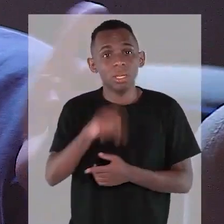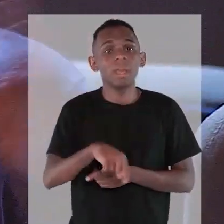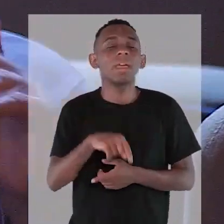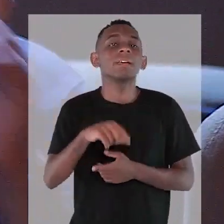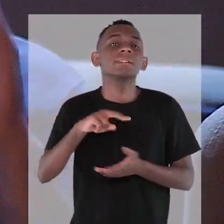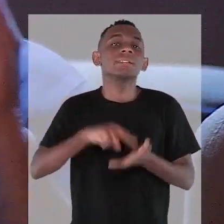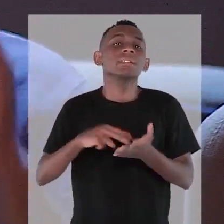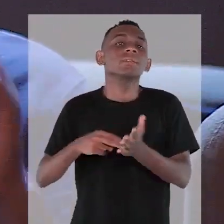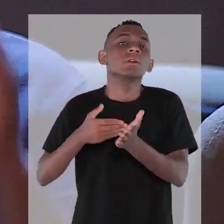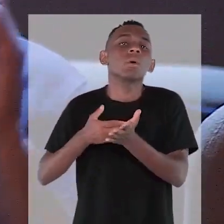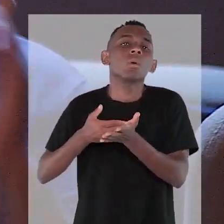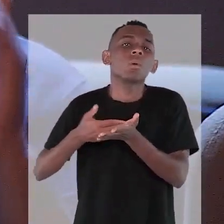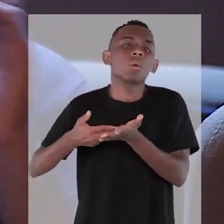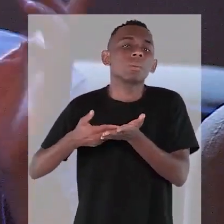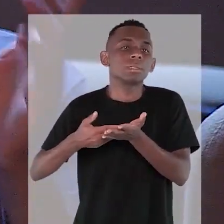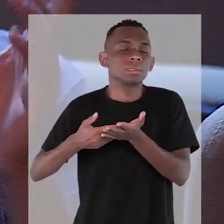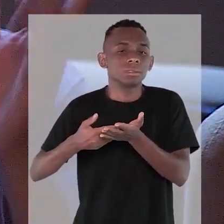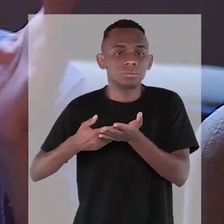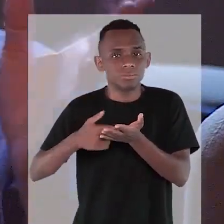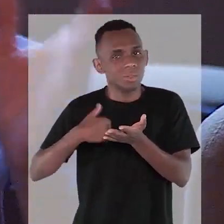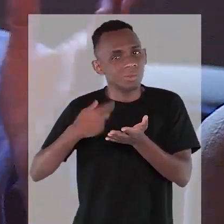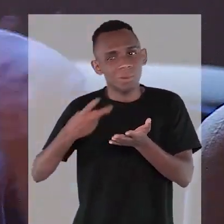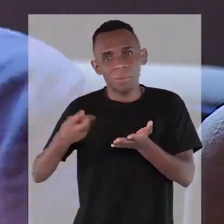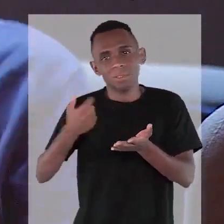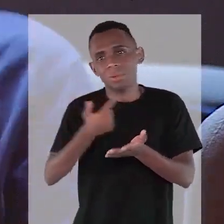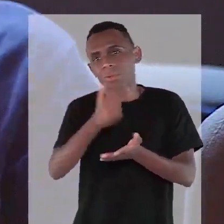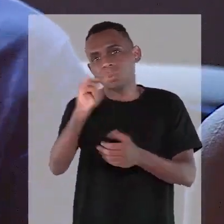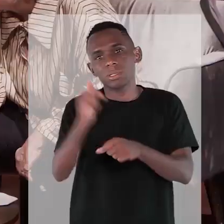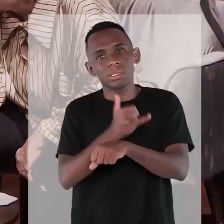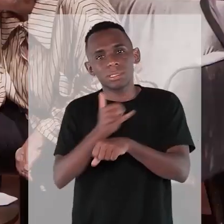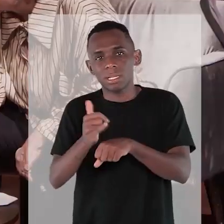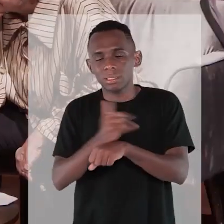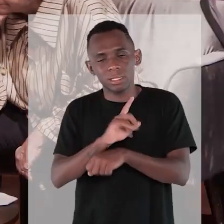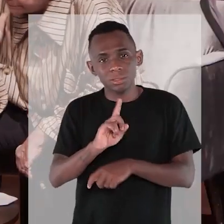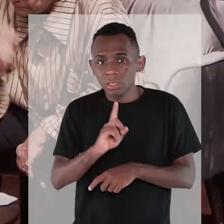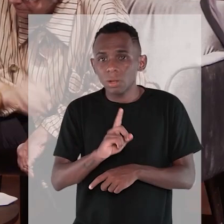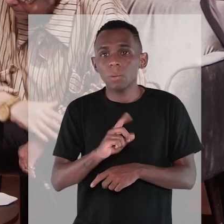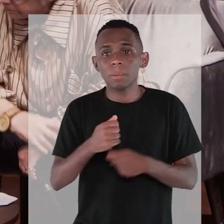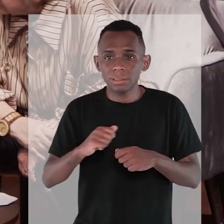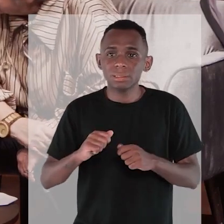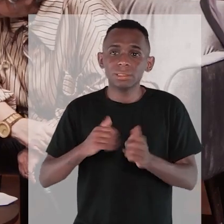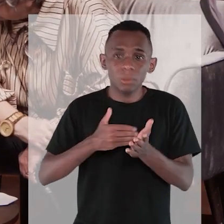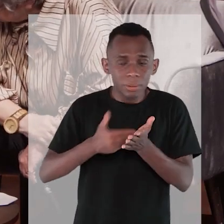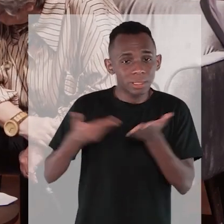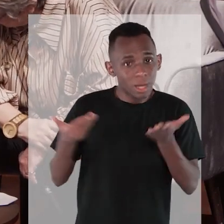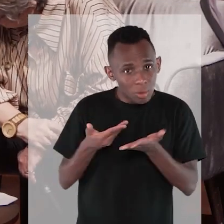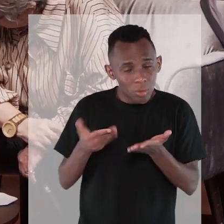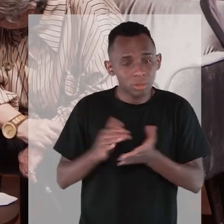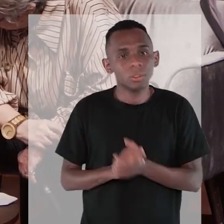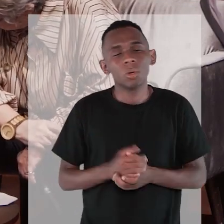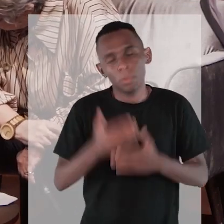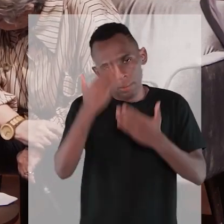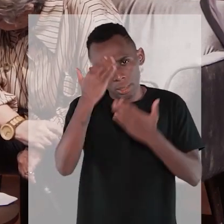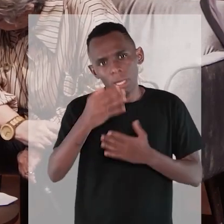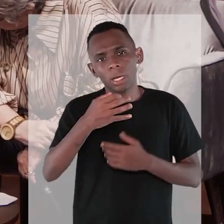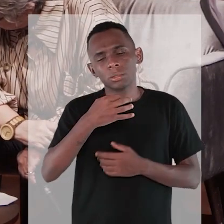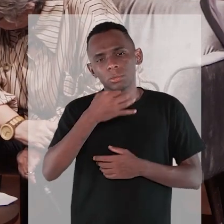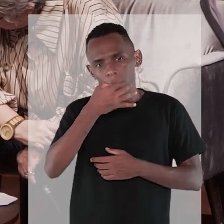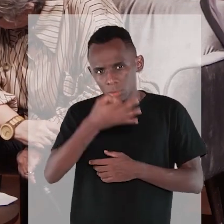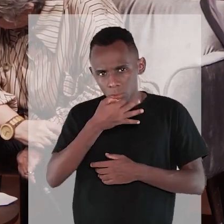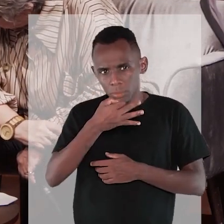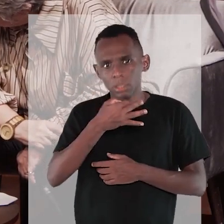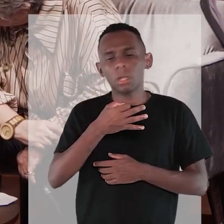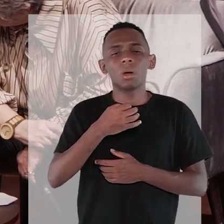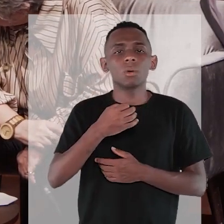semente. Eu não vejo outra maneira, não, é só isso. Muito obrigado pelos comentários do senhor, né, que